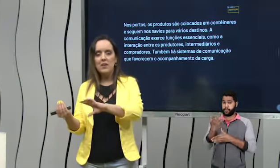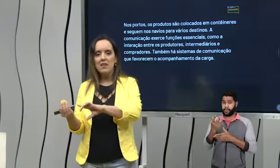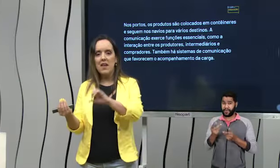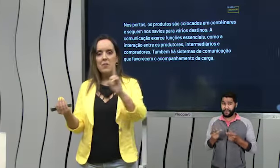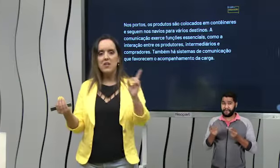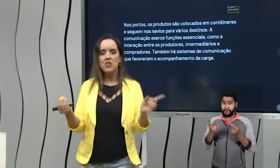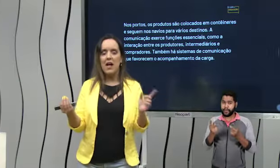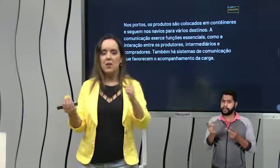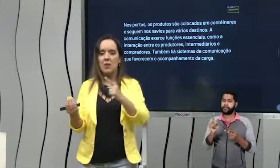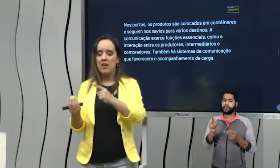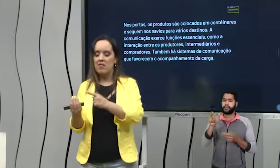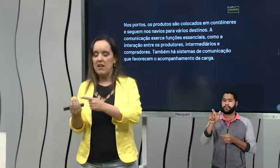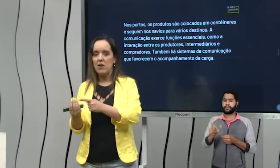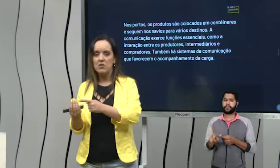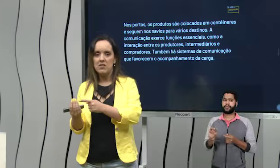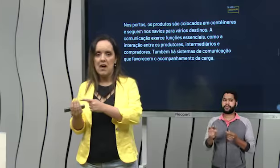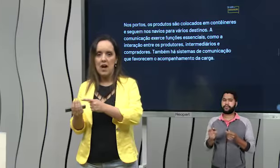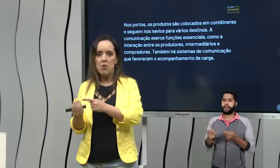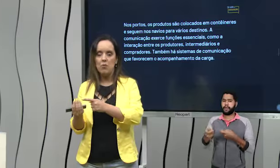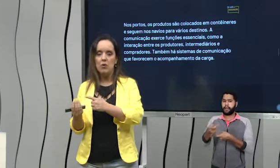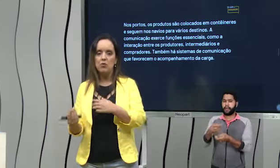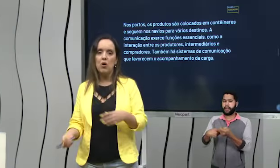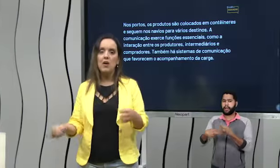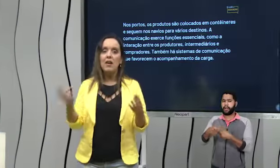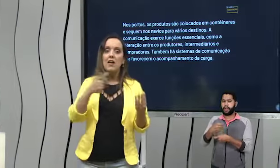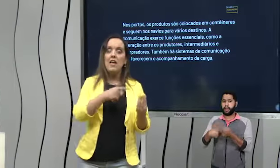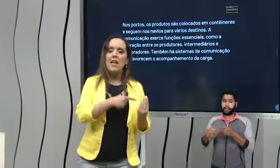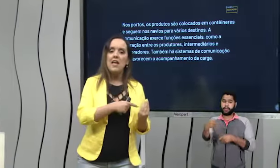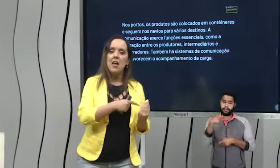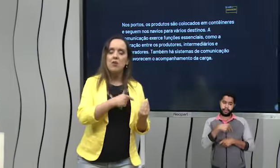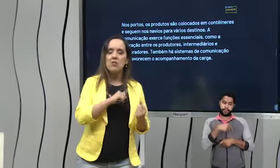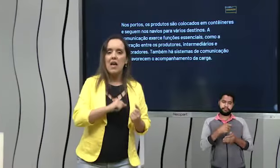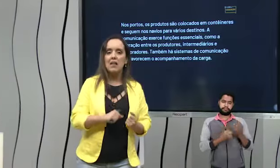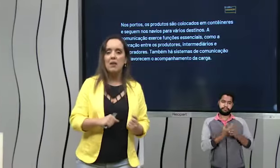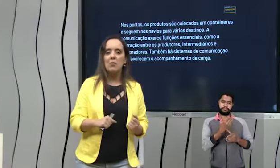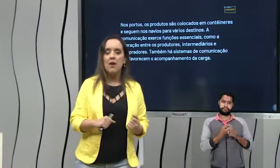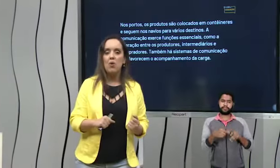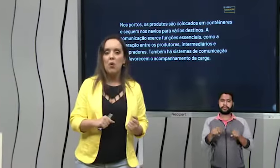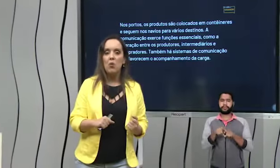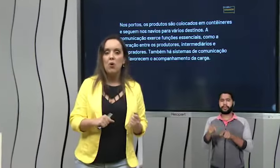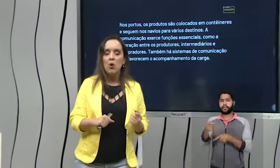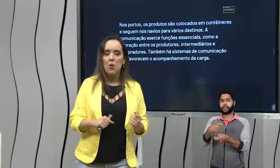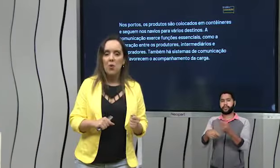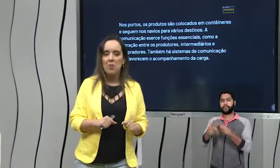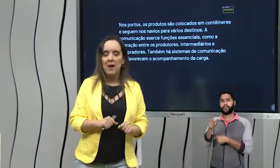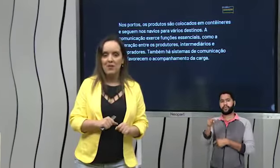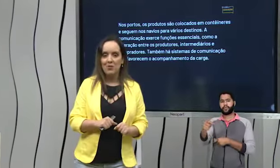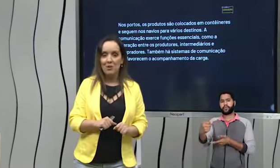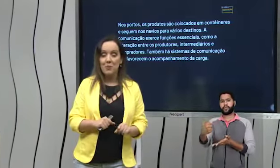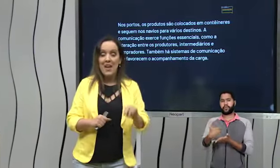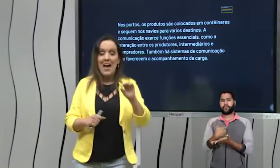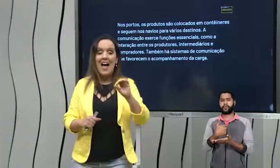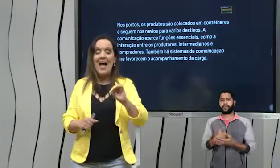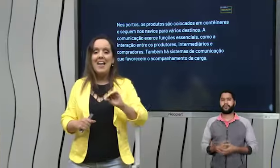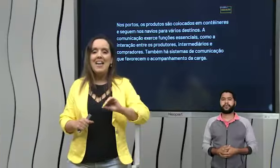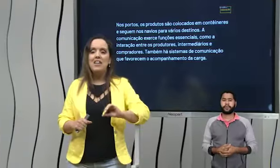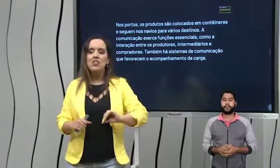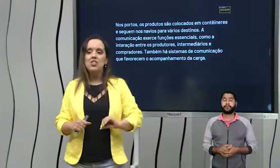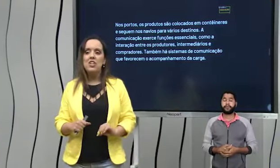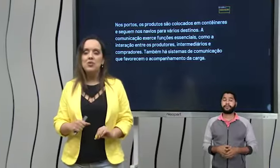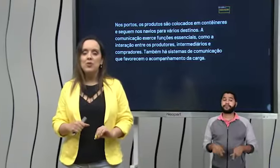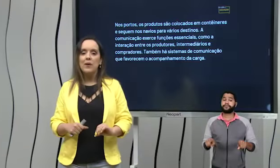existe um intermediário alguém que vai negociar com produtor e negociar também com um comprador